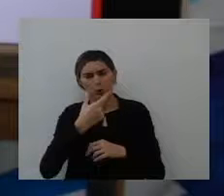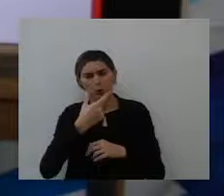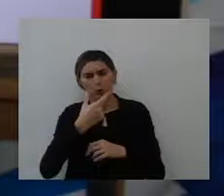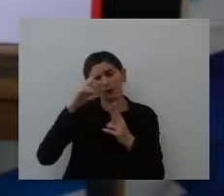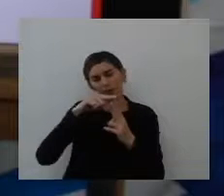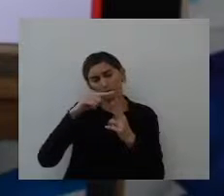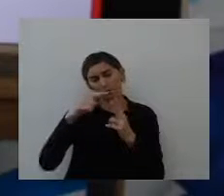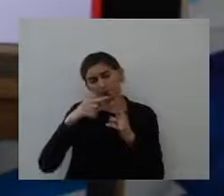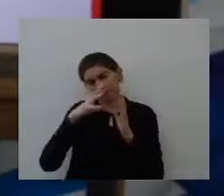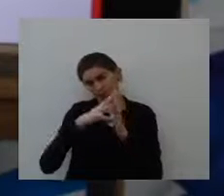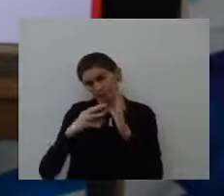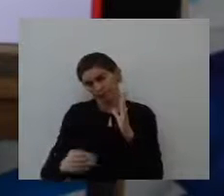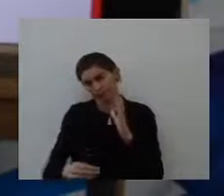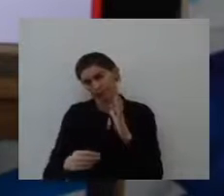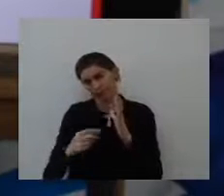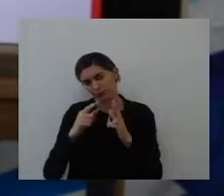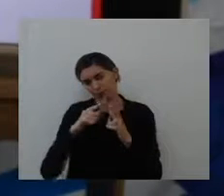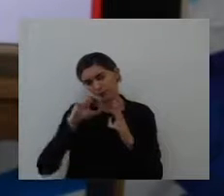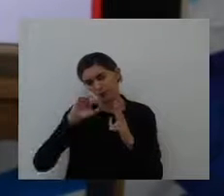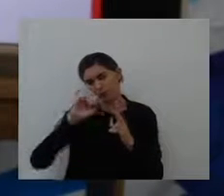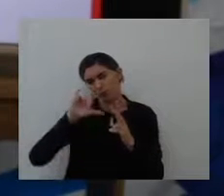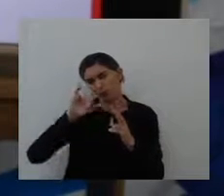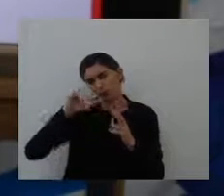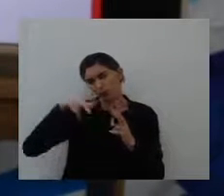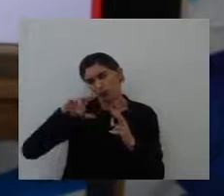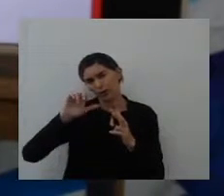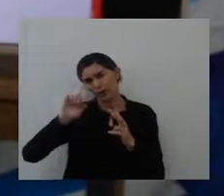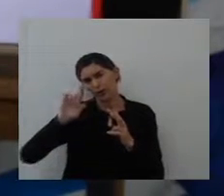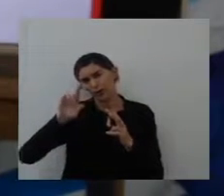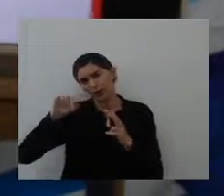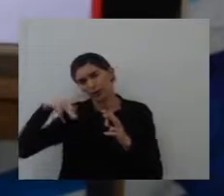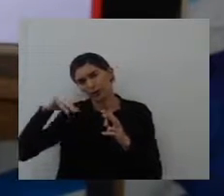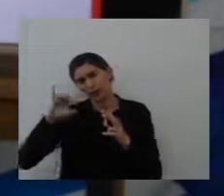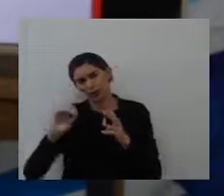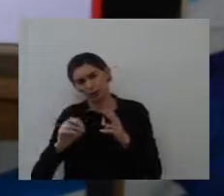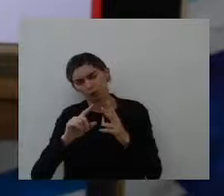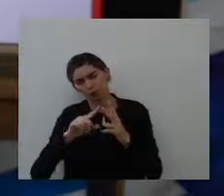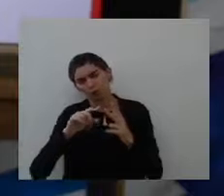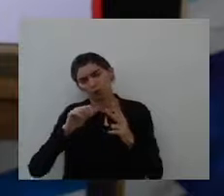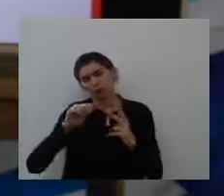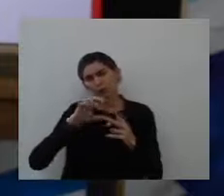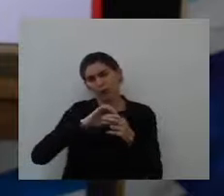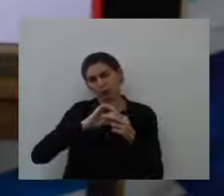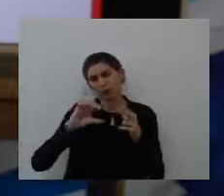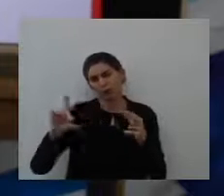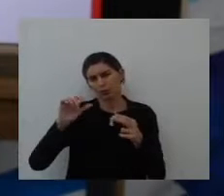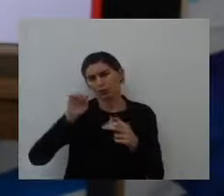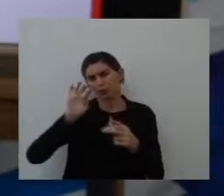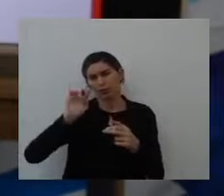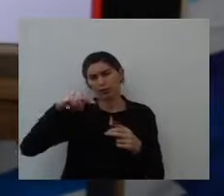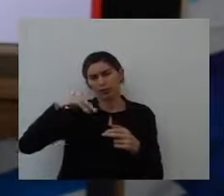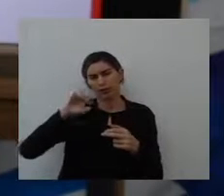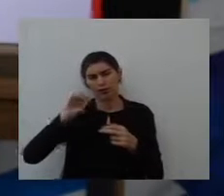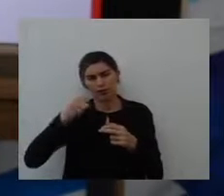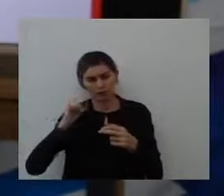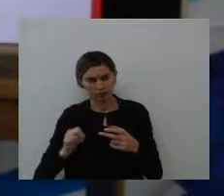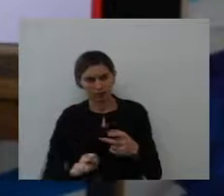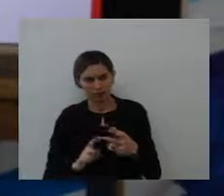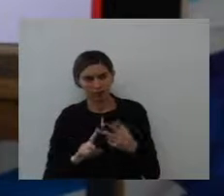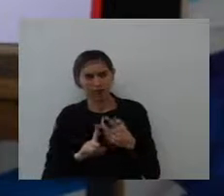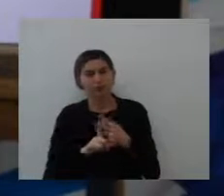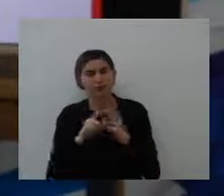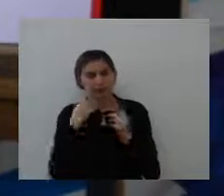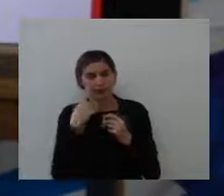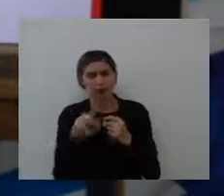2 modelos, o oligárquico espartano e o democrático ateniense. Fechou, fera?